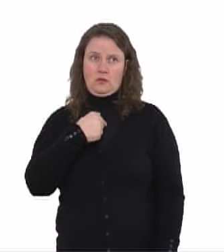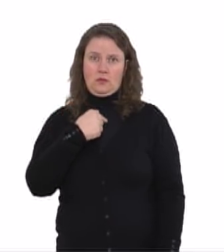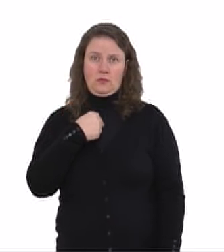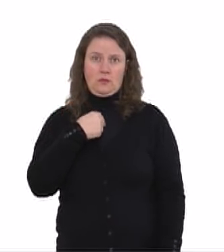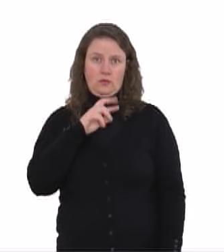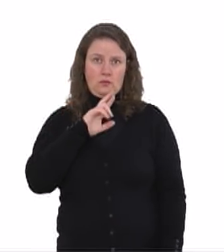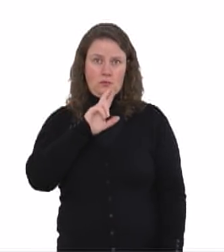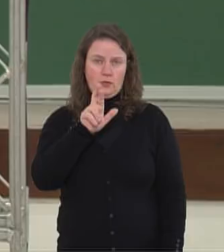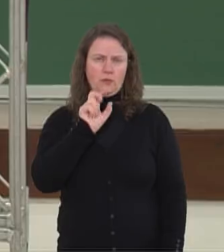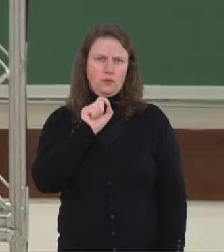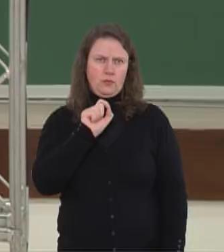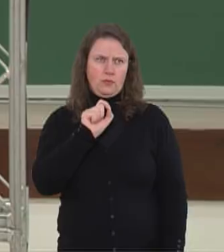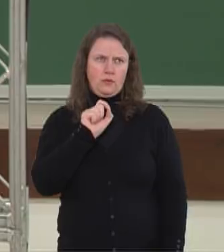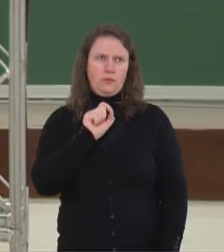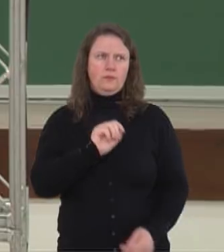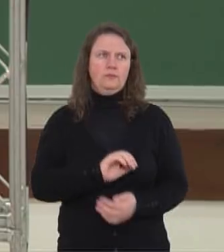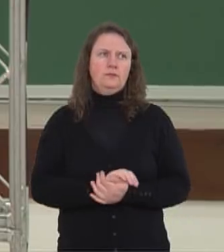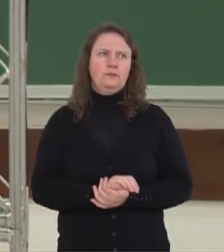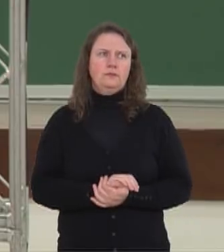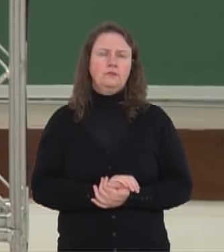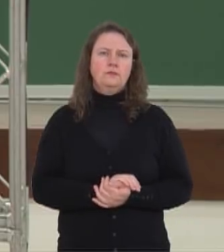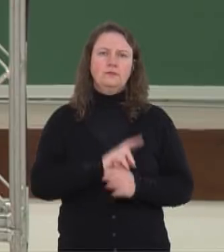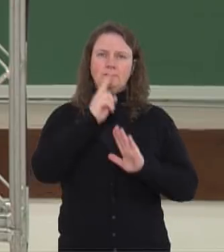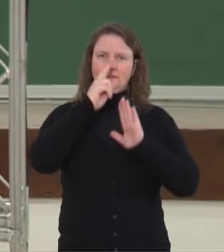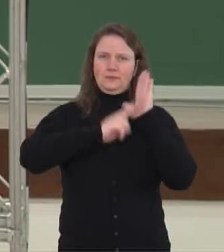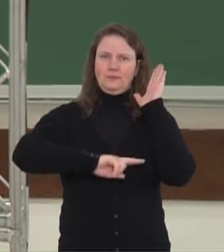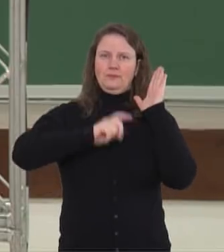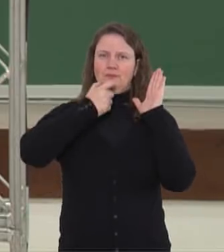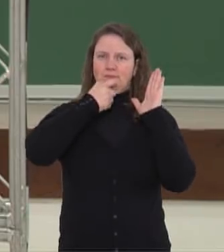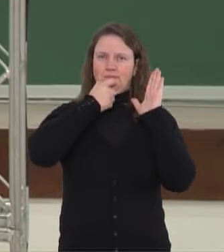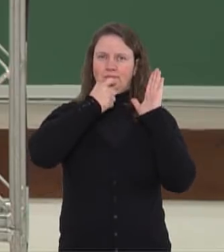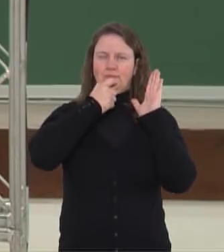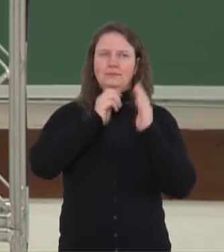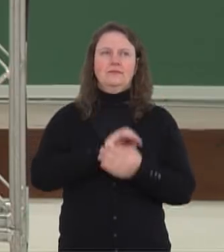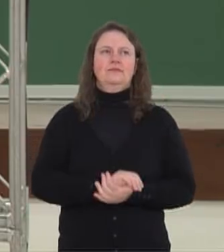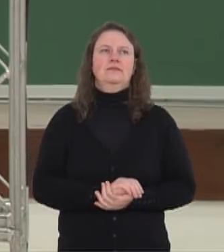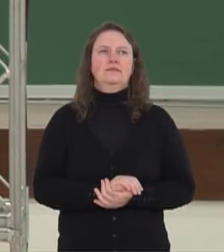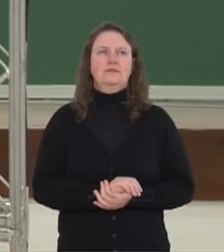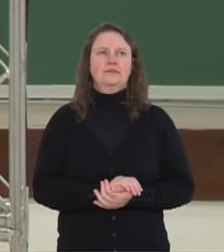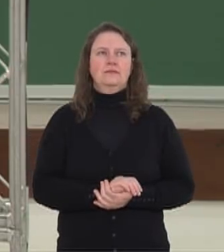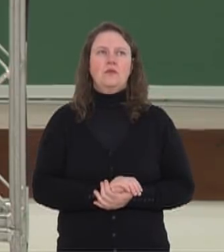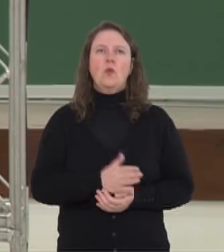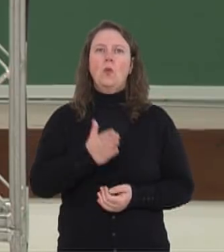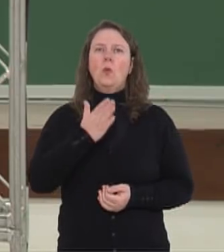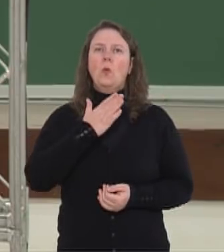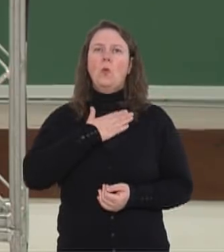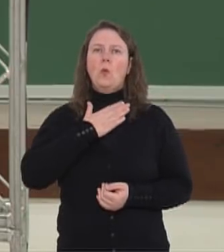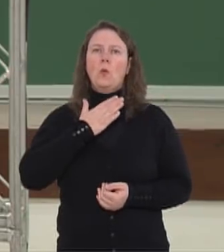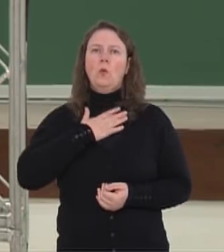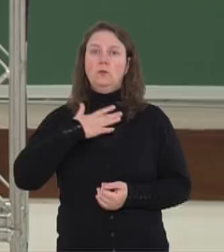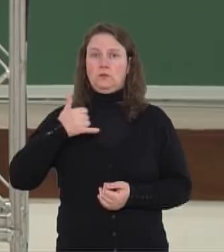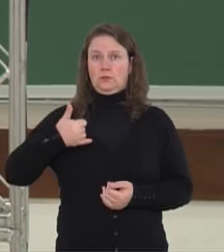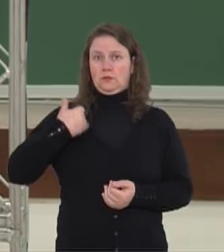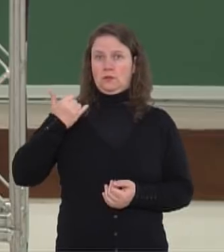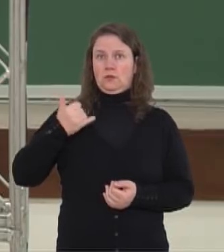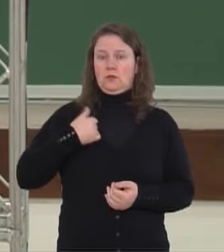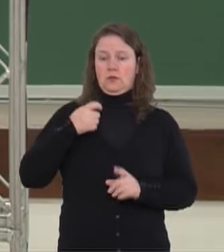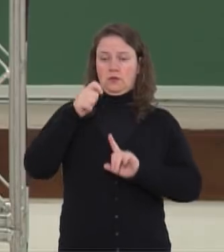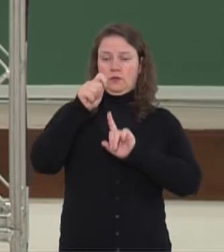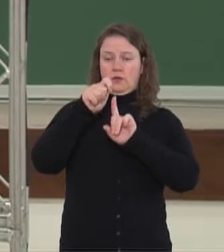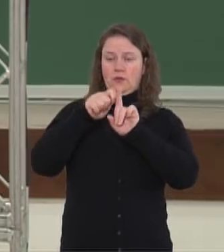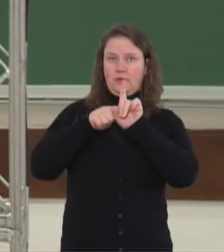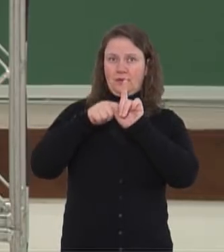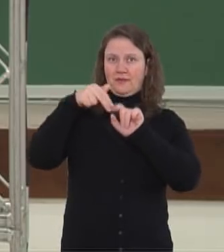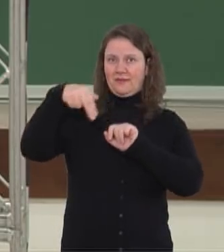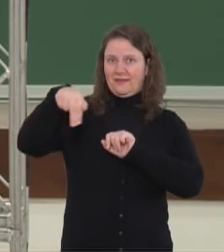época, my birthday is in November. E aí, conseguiram